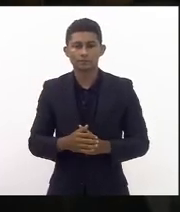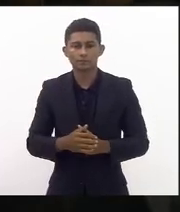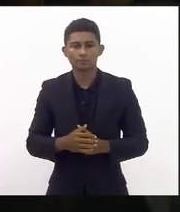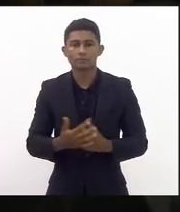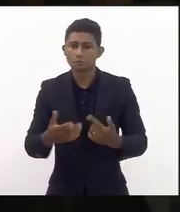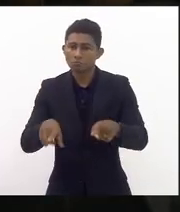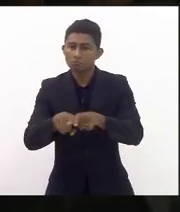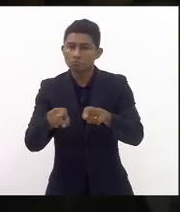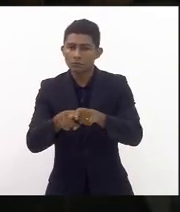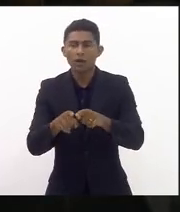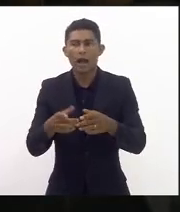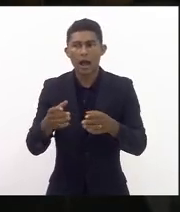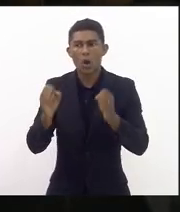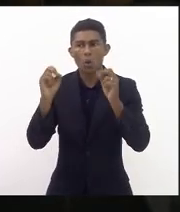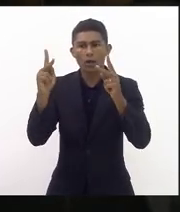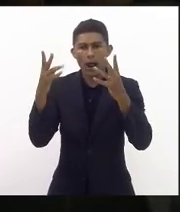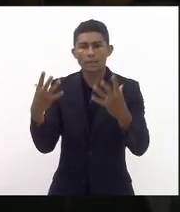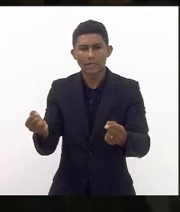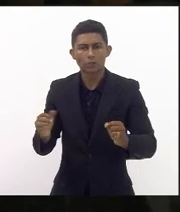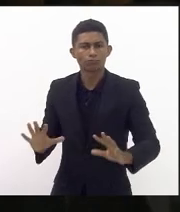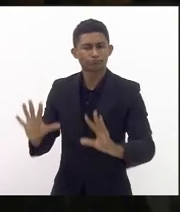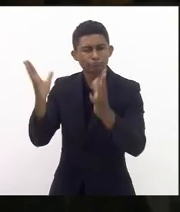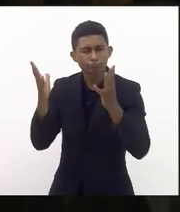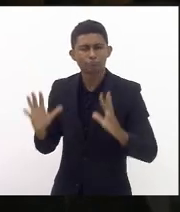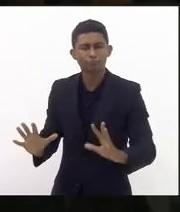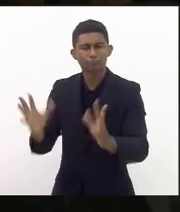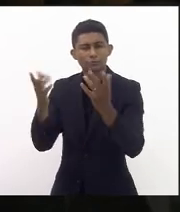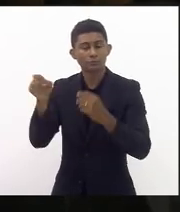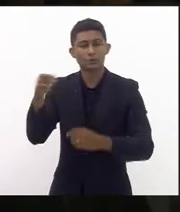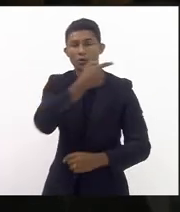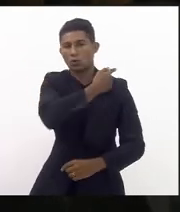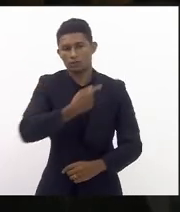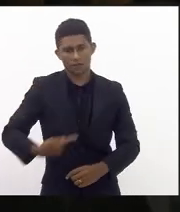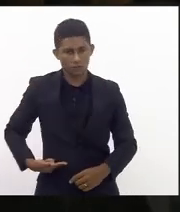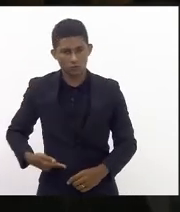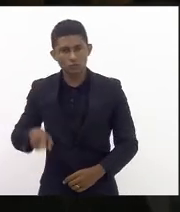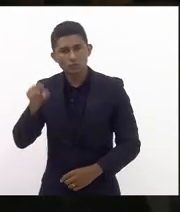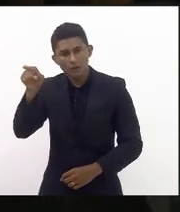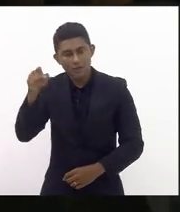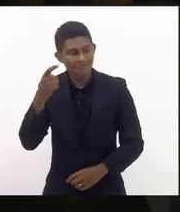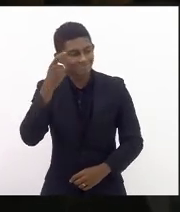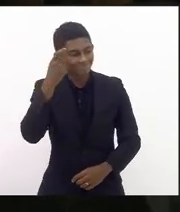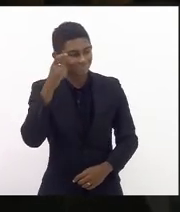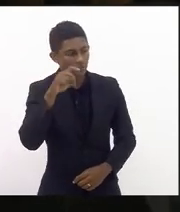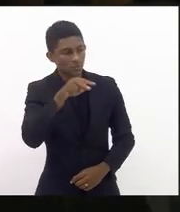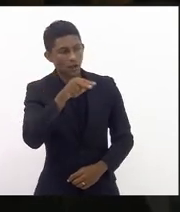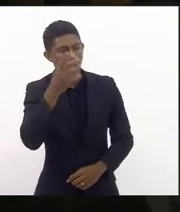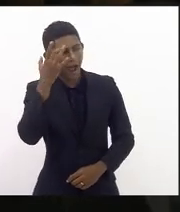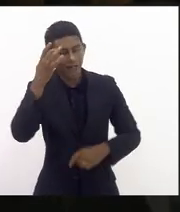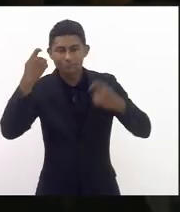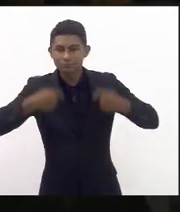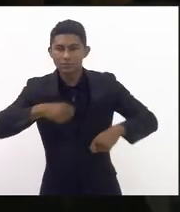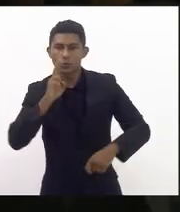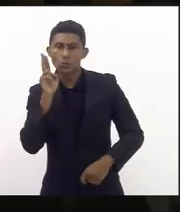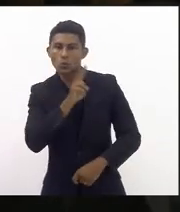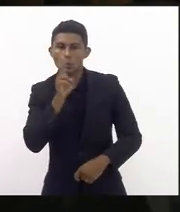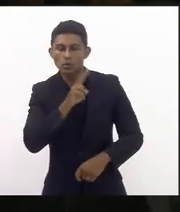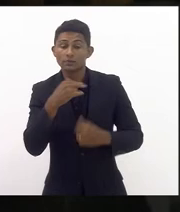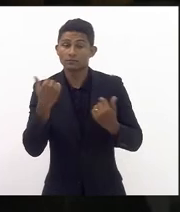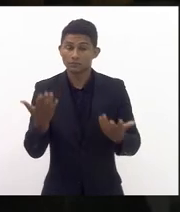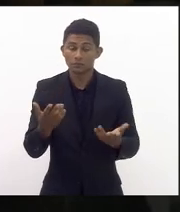estimulou o mesmo, o governador considerou ele emergencial e que fez o